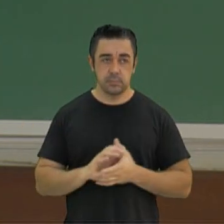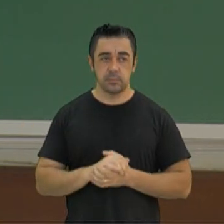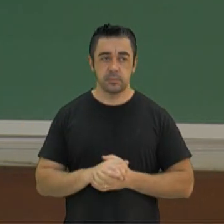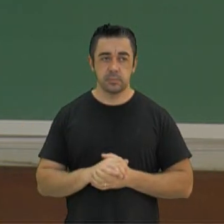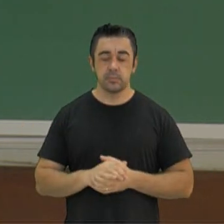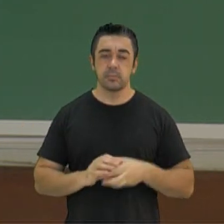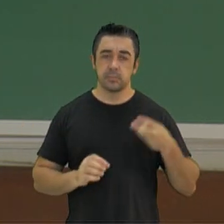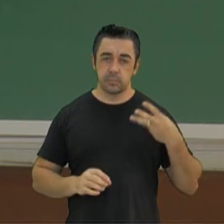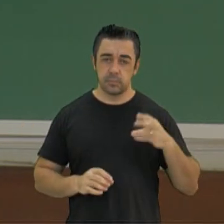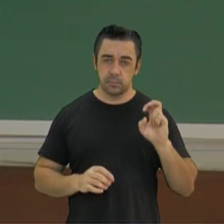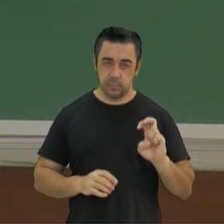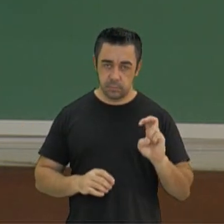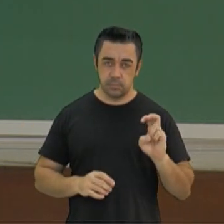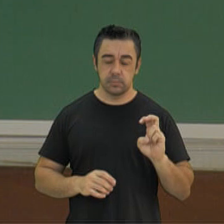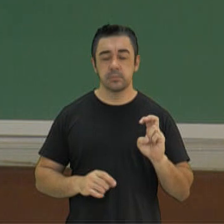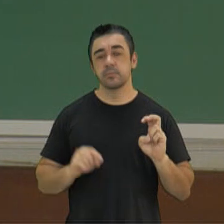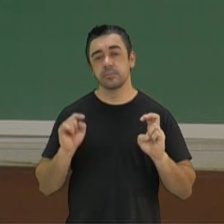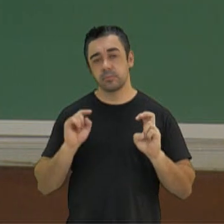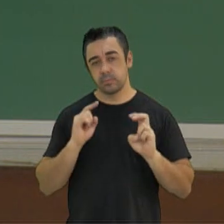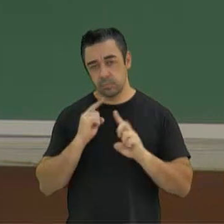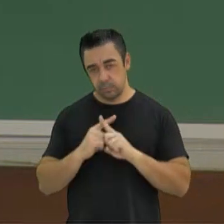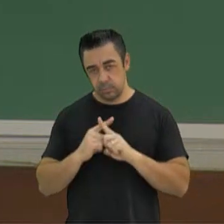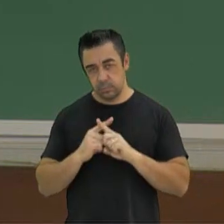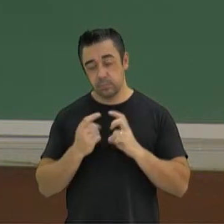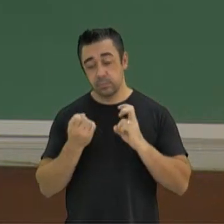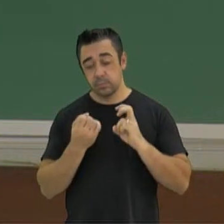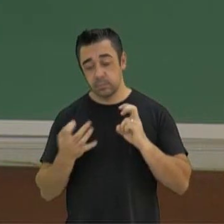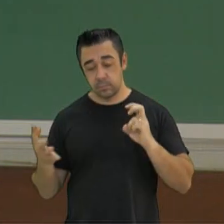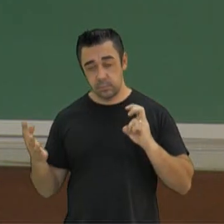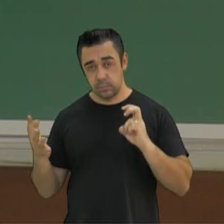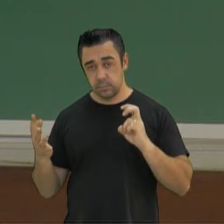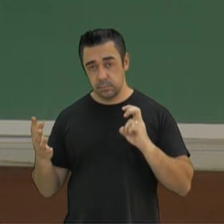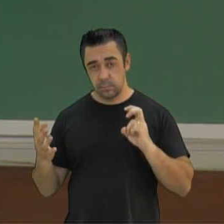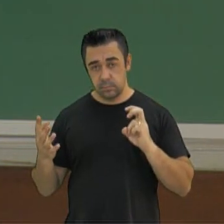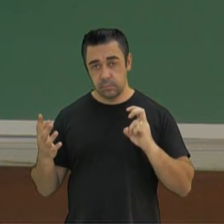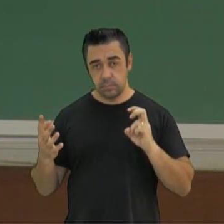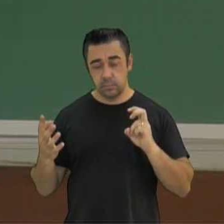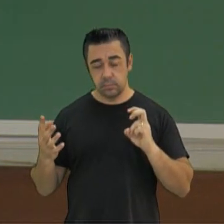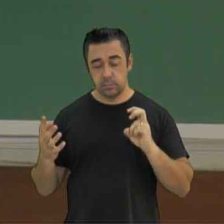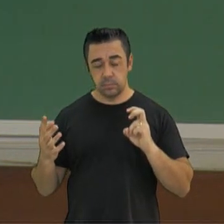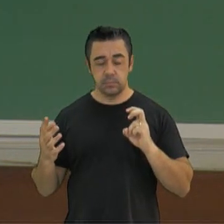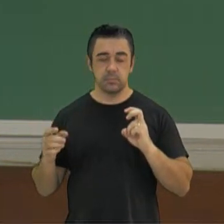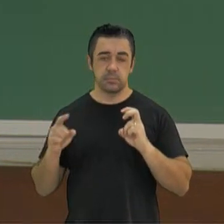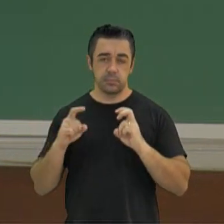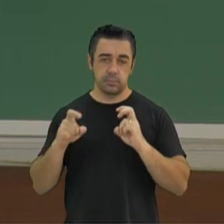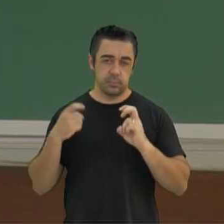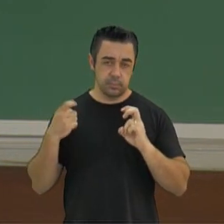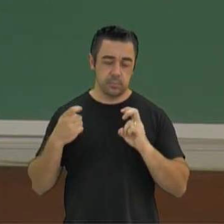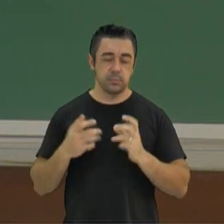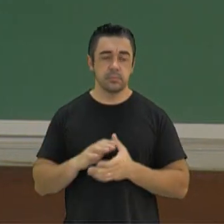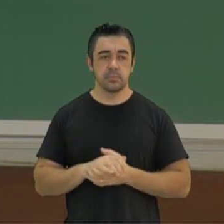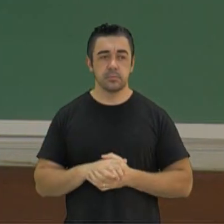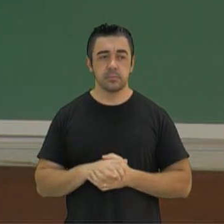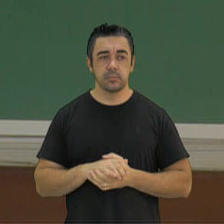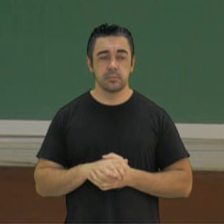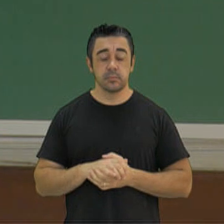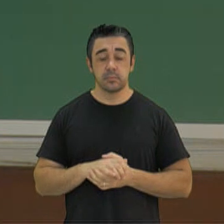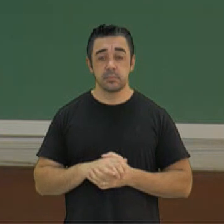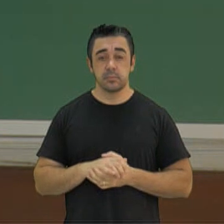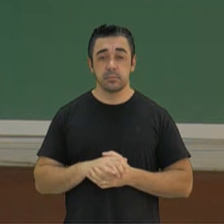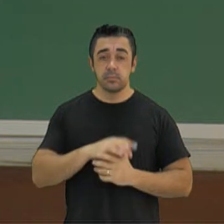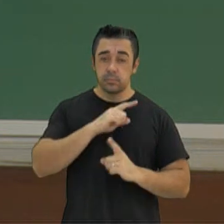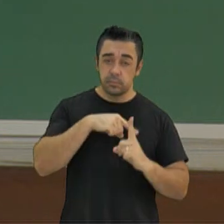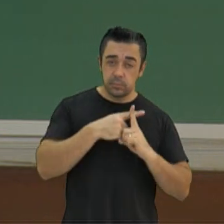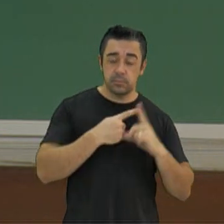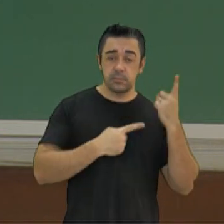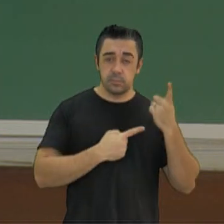coloquei 35 vezes o quê? Vezes a quantidade de centos que a pessoa vai pedir, tá? E o valor fixo,